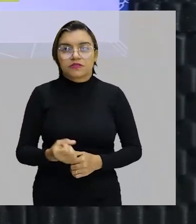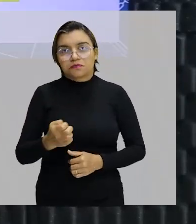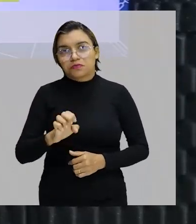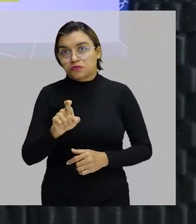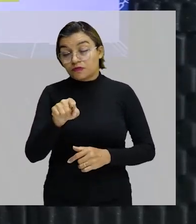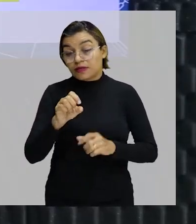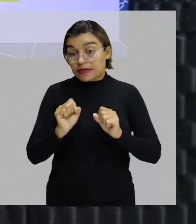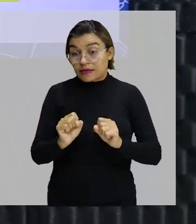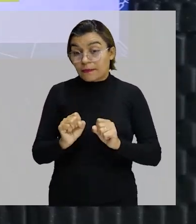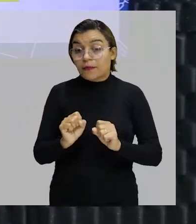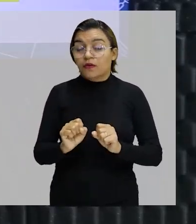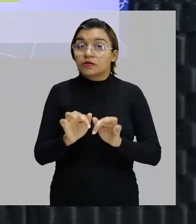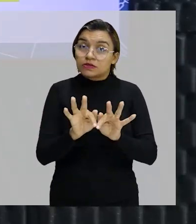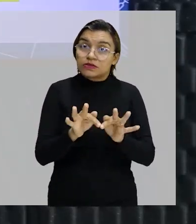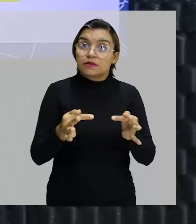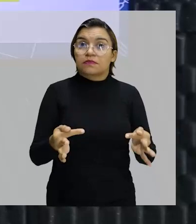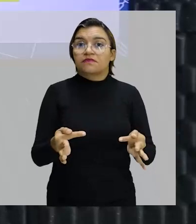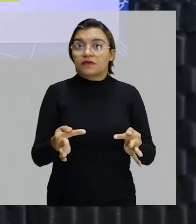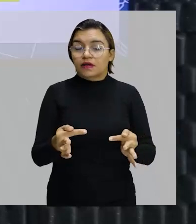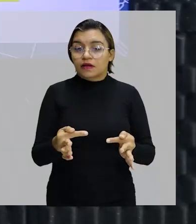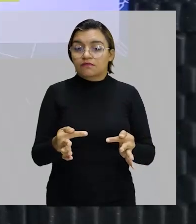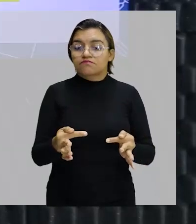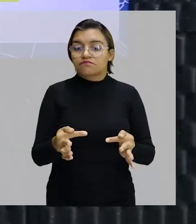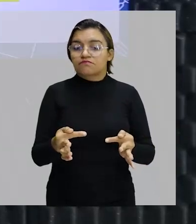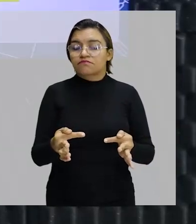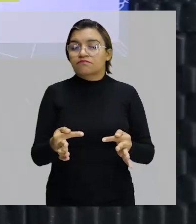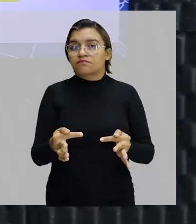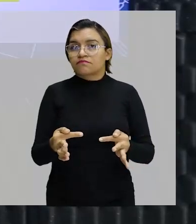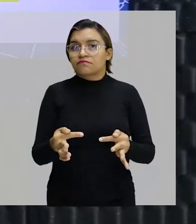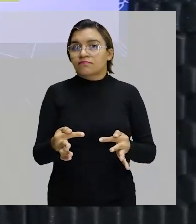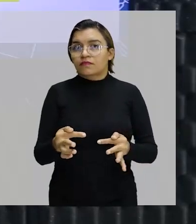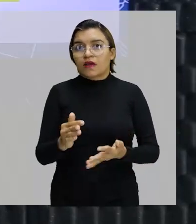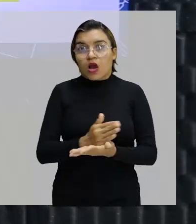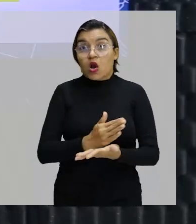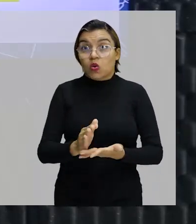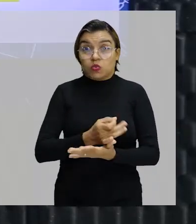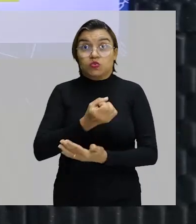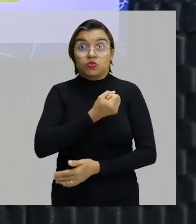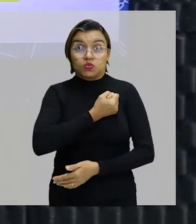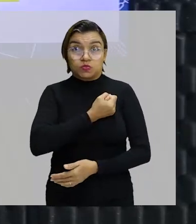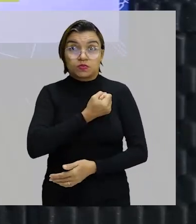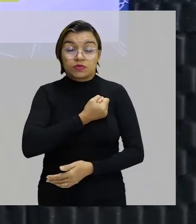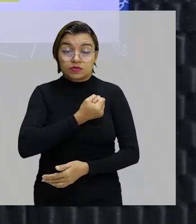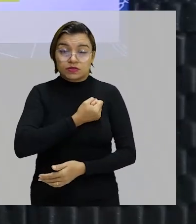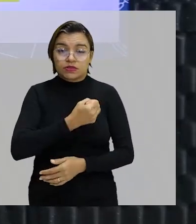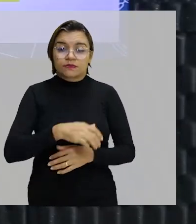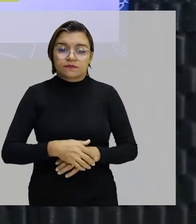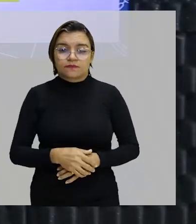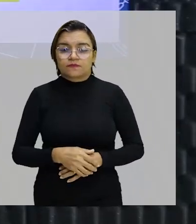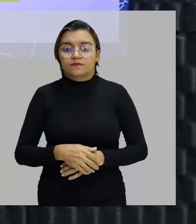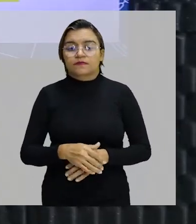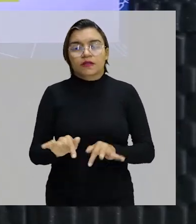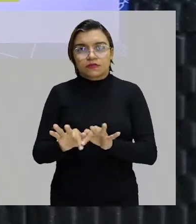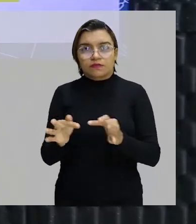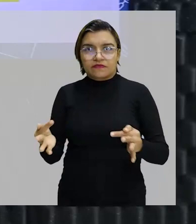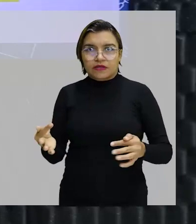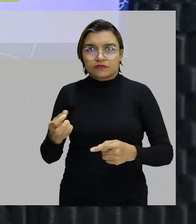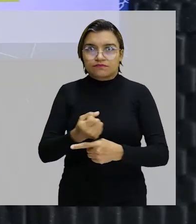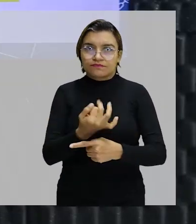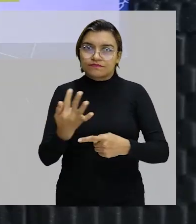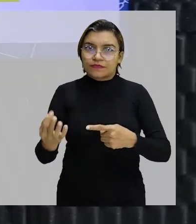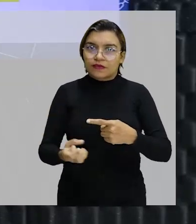você pode simplificar de antemão, alguns desses valores, fazer uma simplificação de